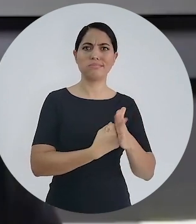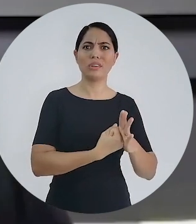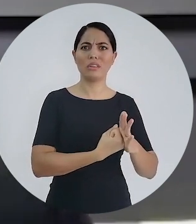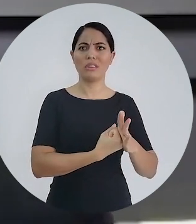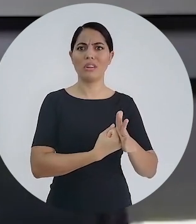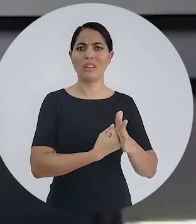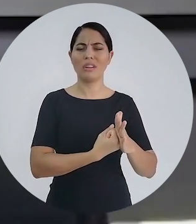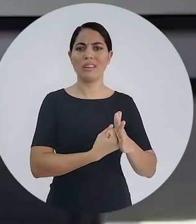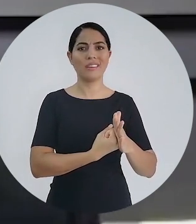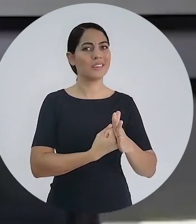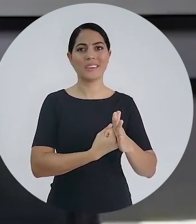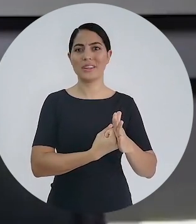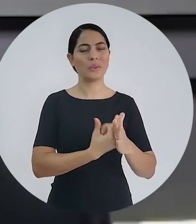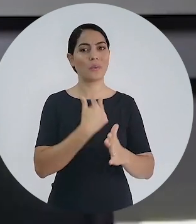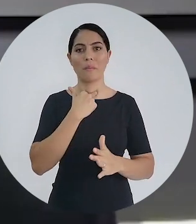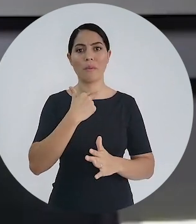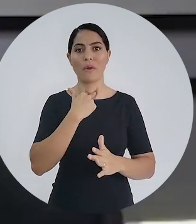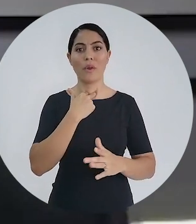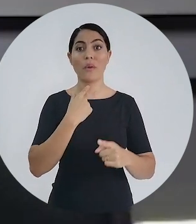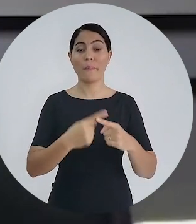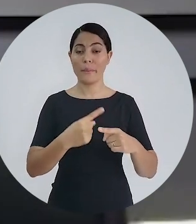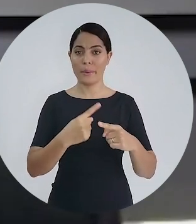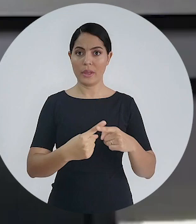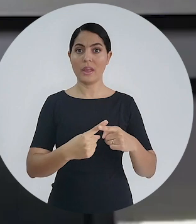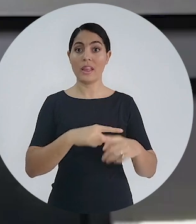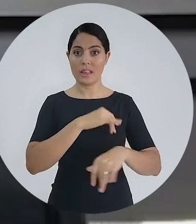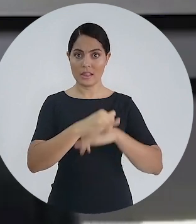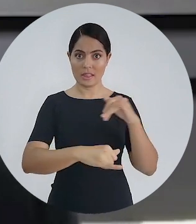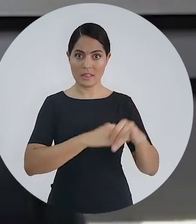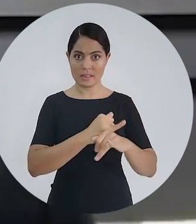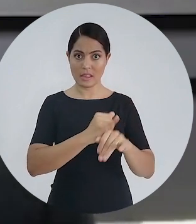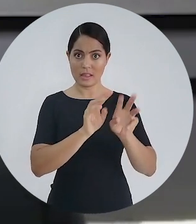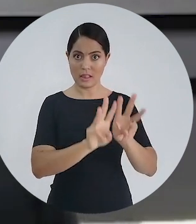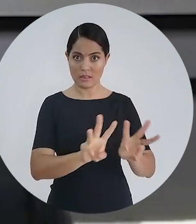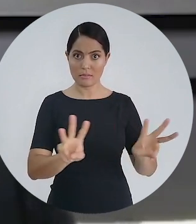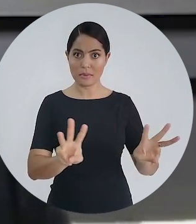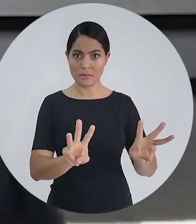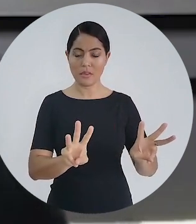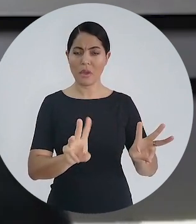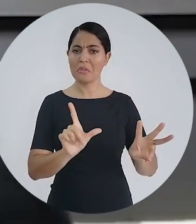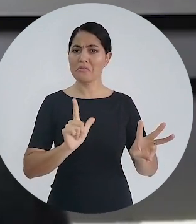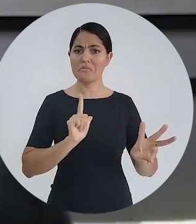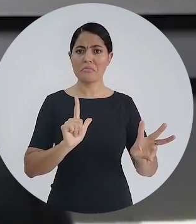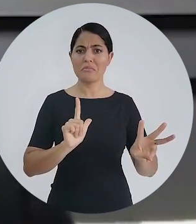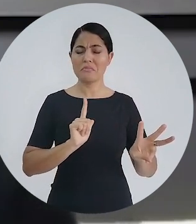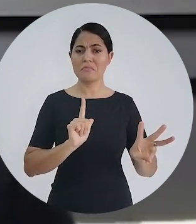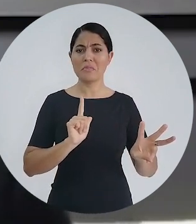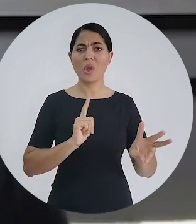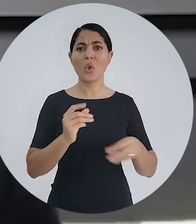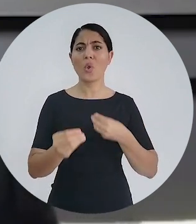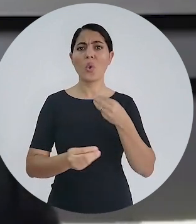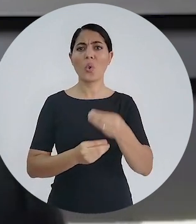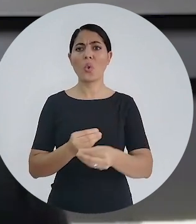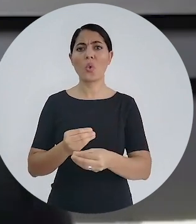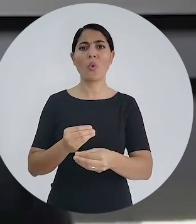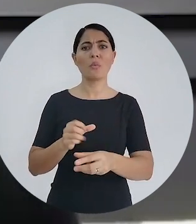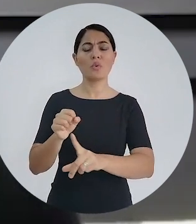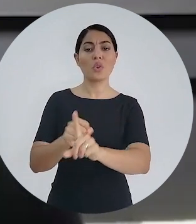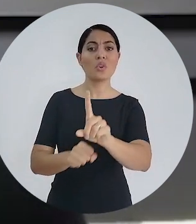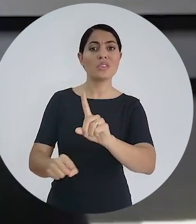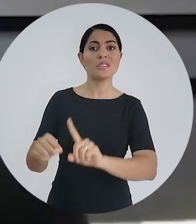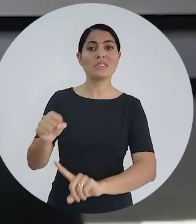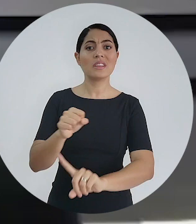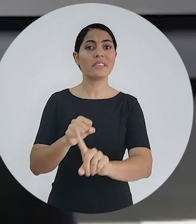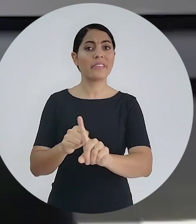princípio da publicidade, porque essas intimações na plataforma... O público em geral, a sociedade, não tem condições de acessá-la se